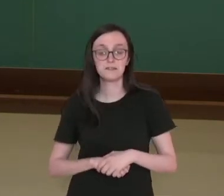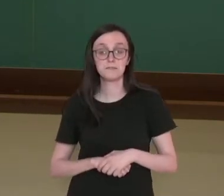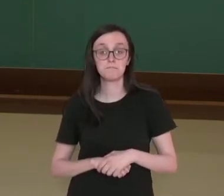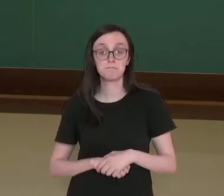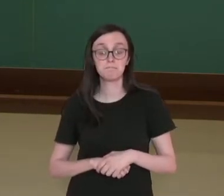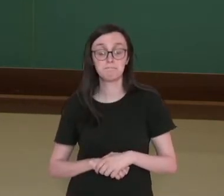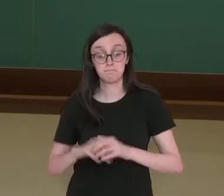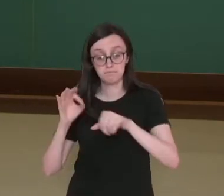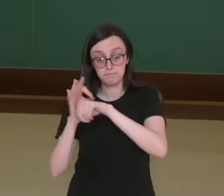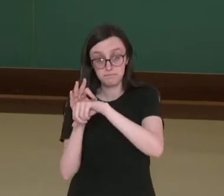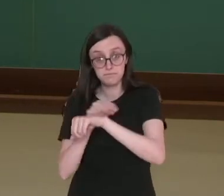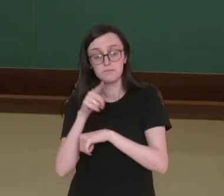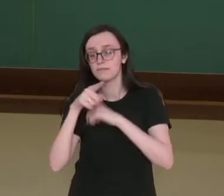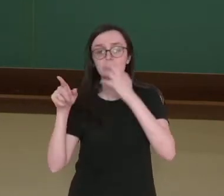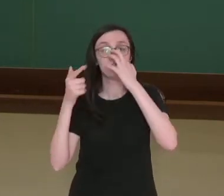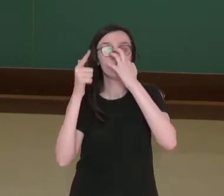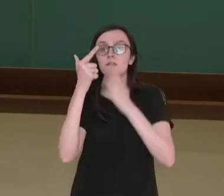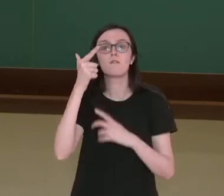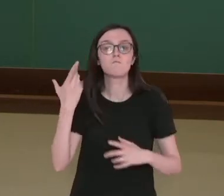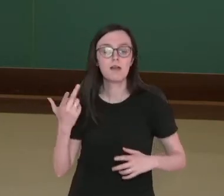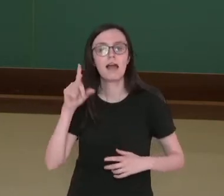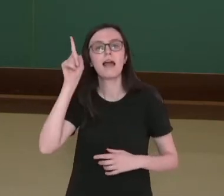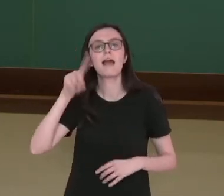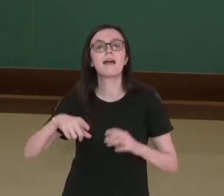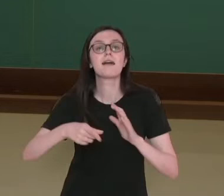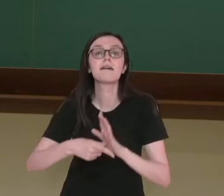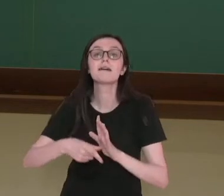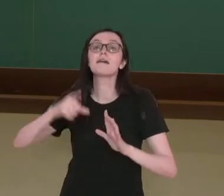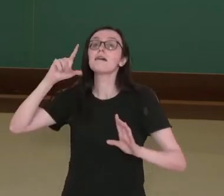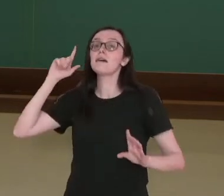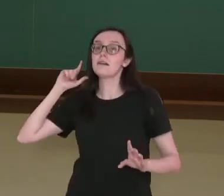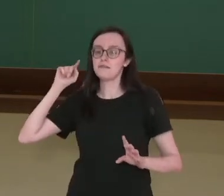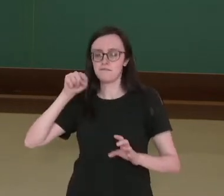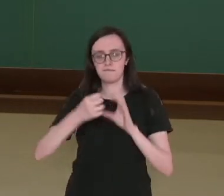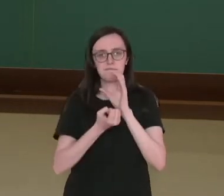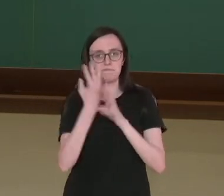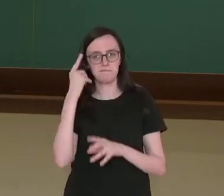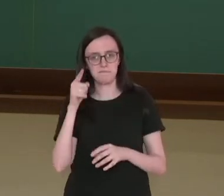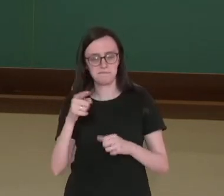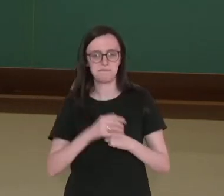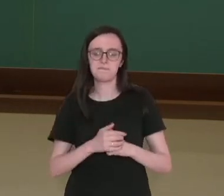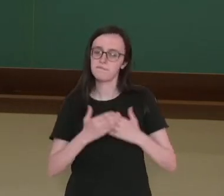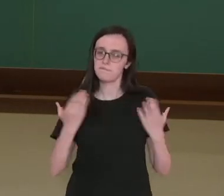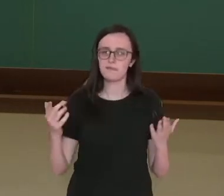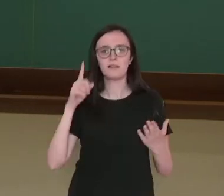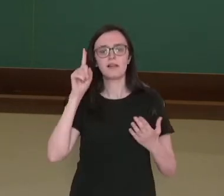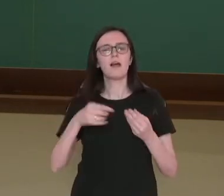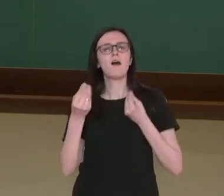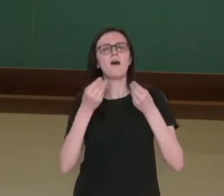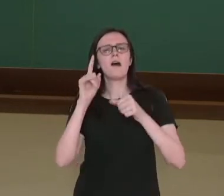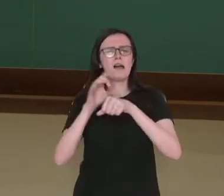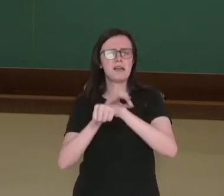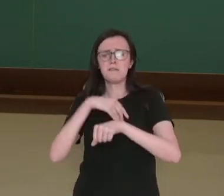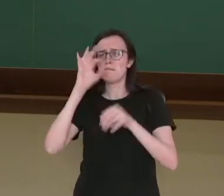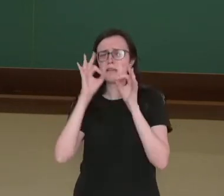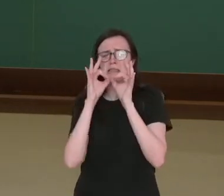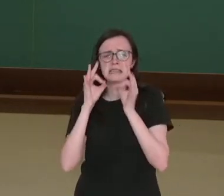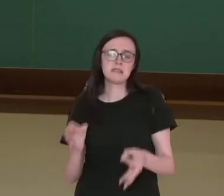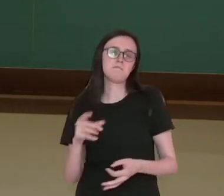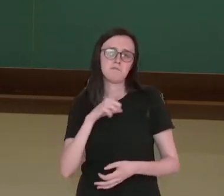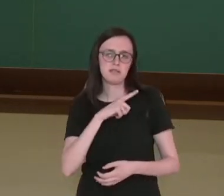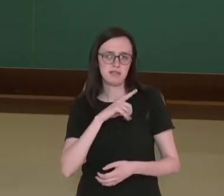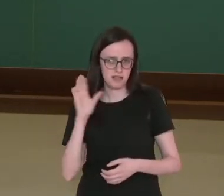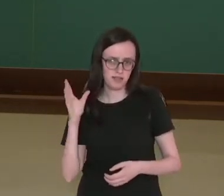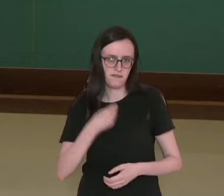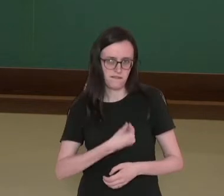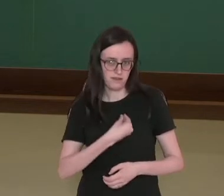células procariontes, elas não têm essa bolsa, elas vieram antes de surgir essa bolsinha. Então, elas são as células mais simples que tem.